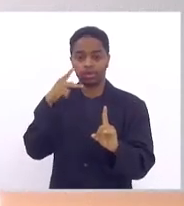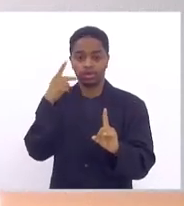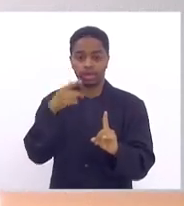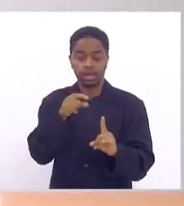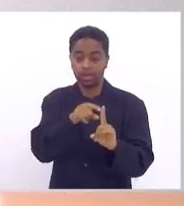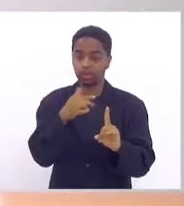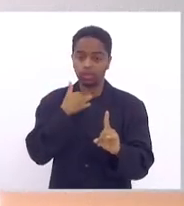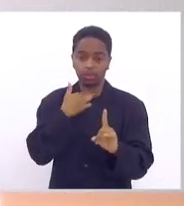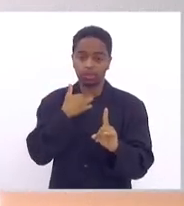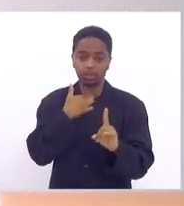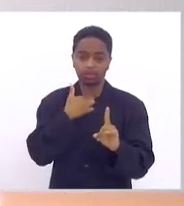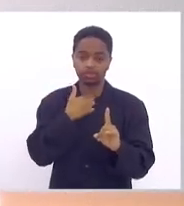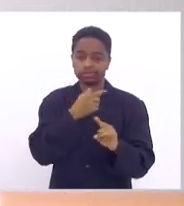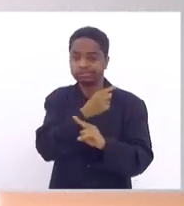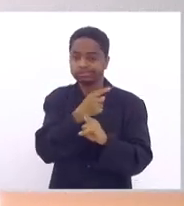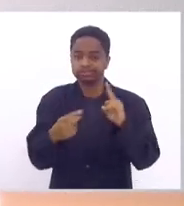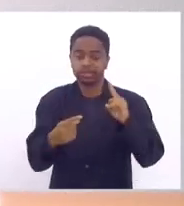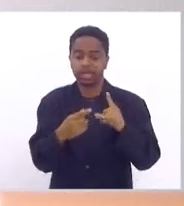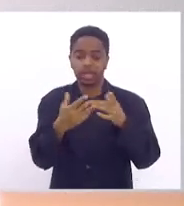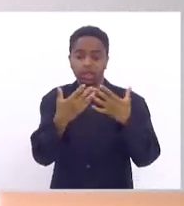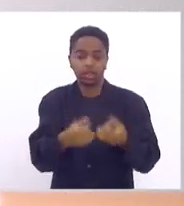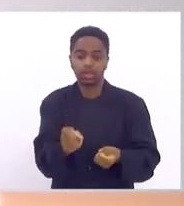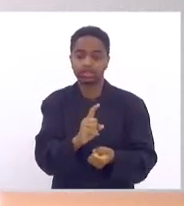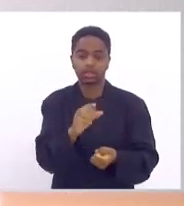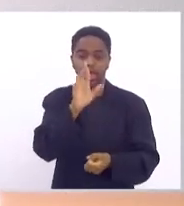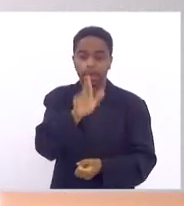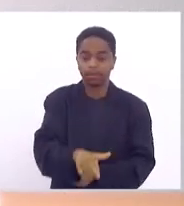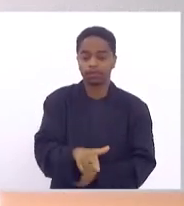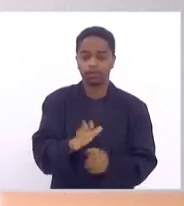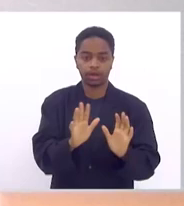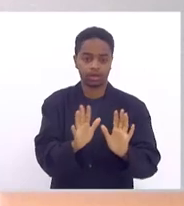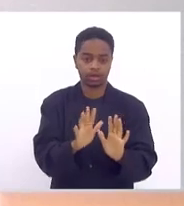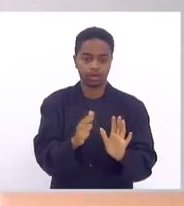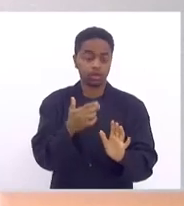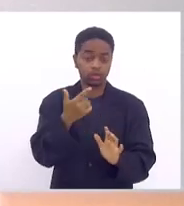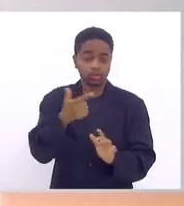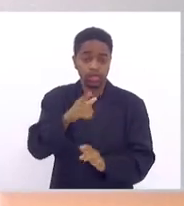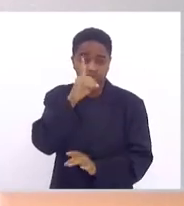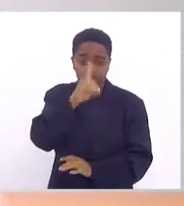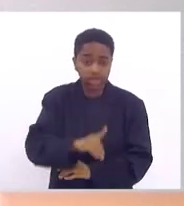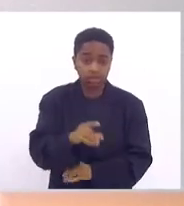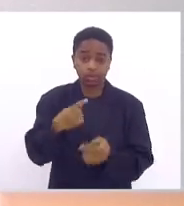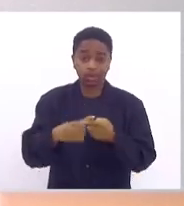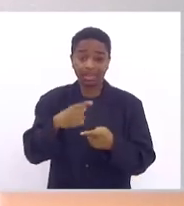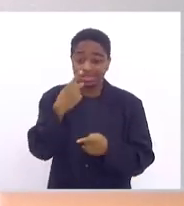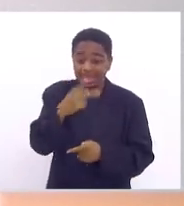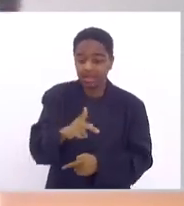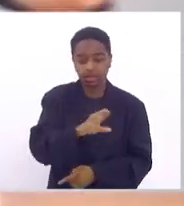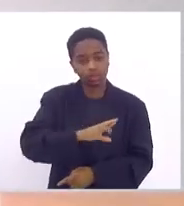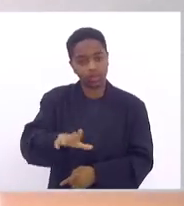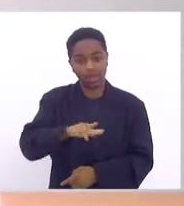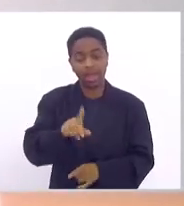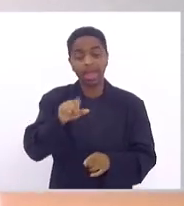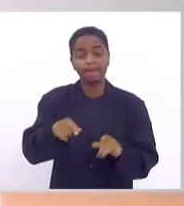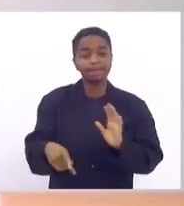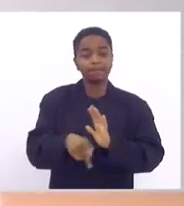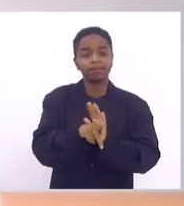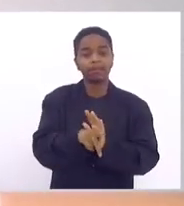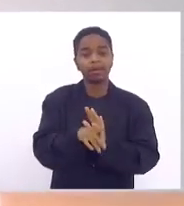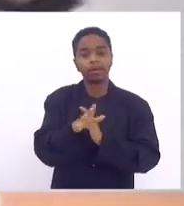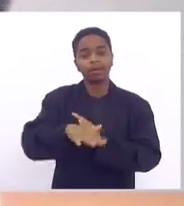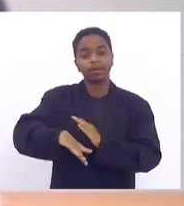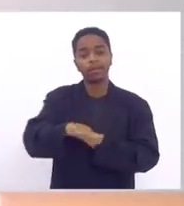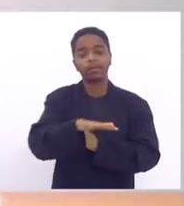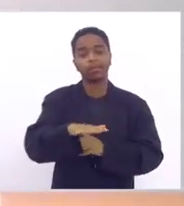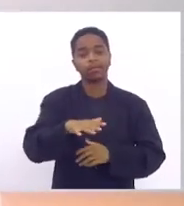parlamentar o parlamentar não tem direito a renunciar à imunidade porque não é dele é do Parlamento